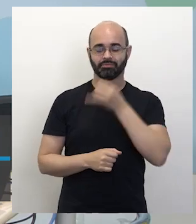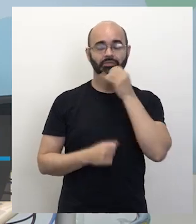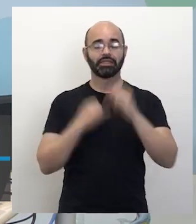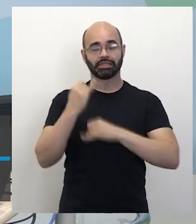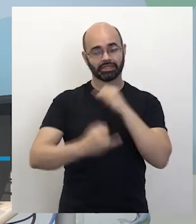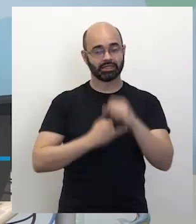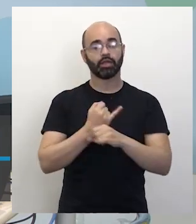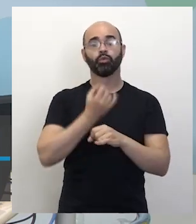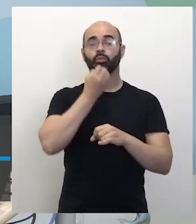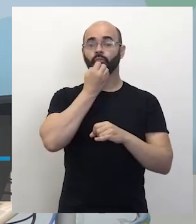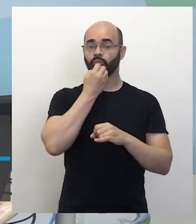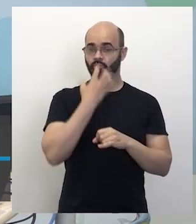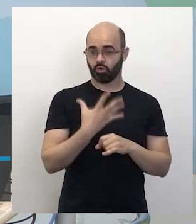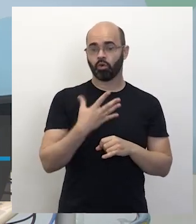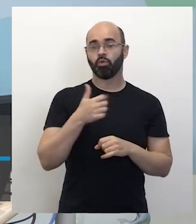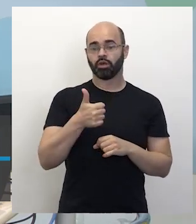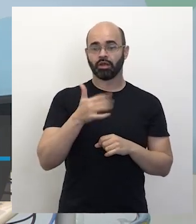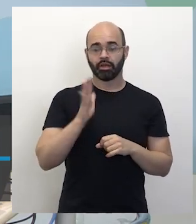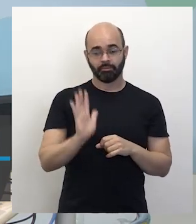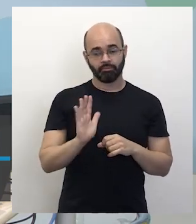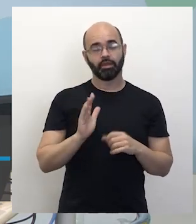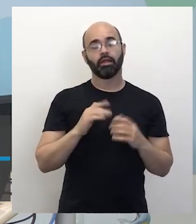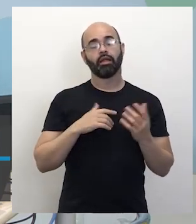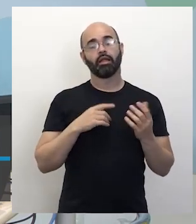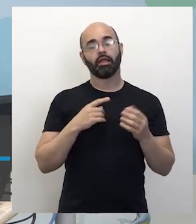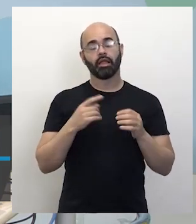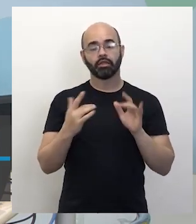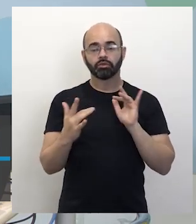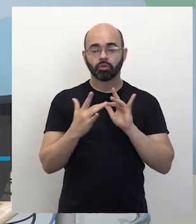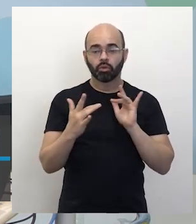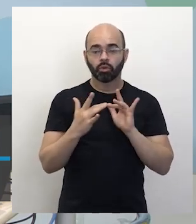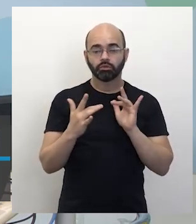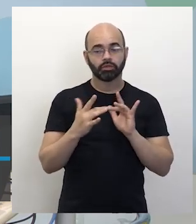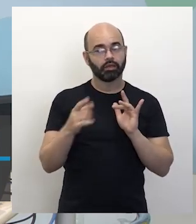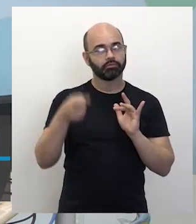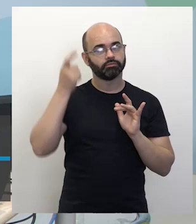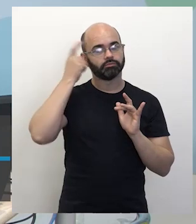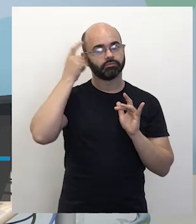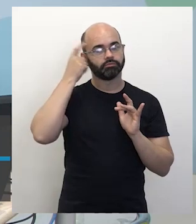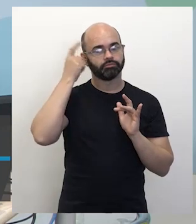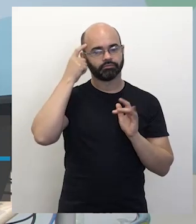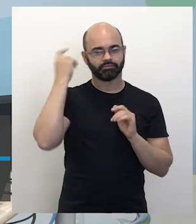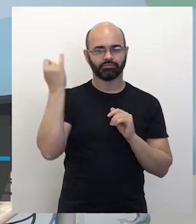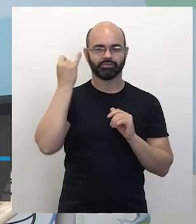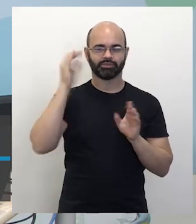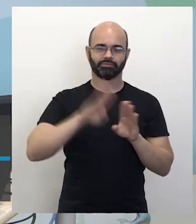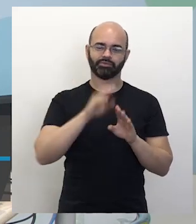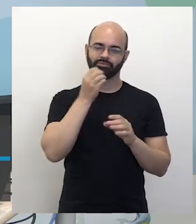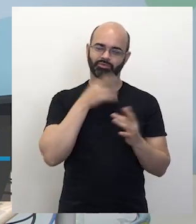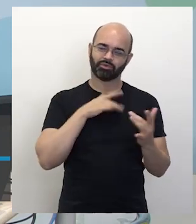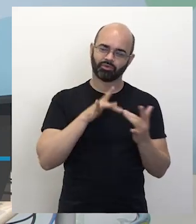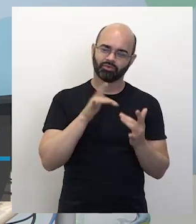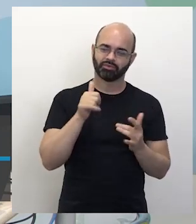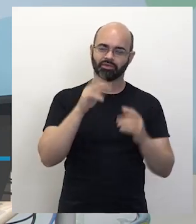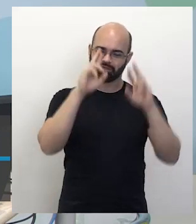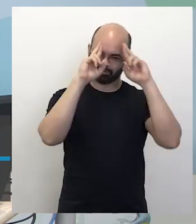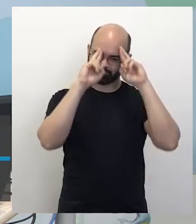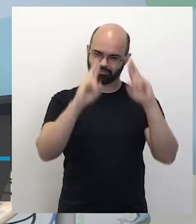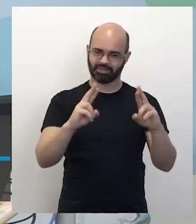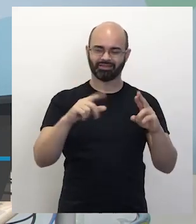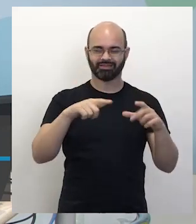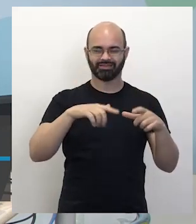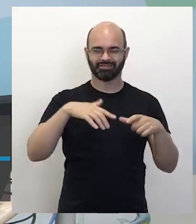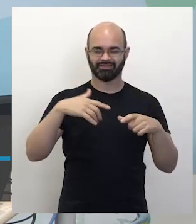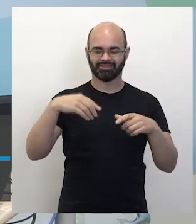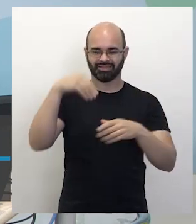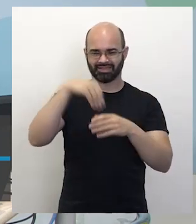a convivência na internet também precisa ser levada em consideração. A boa convivência, o respeito no ambiente virtual